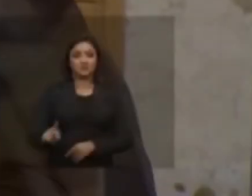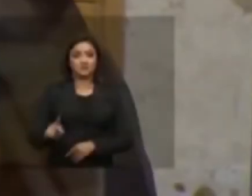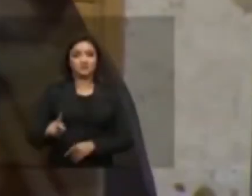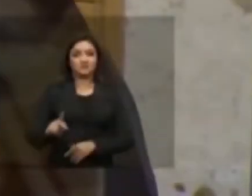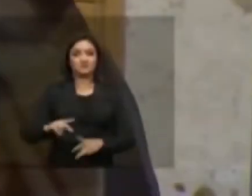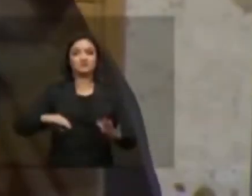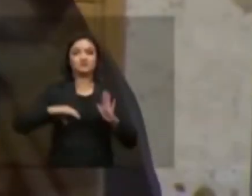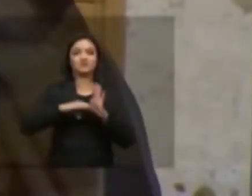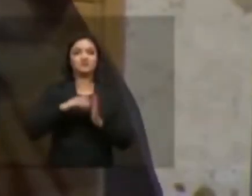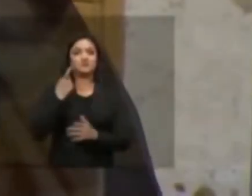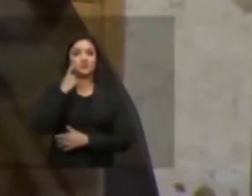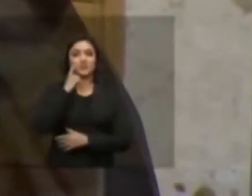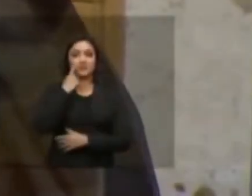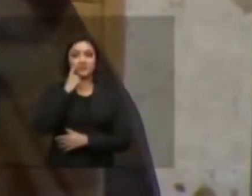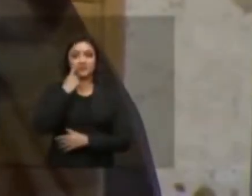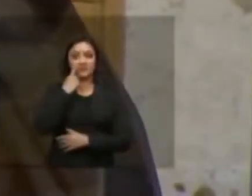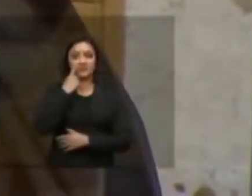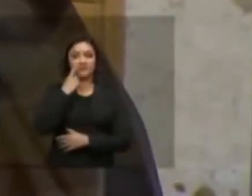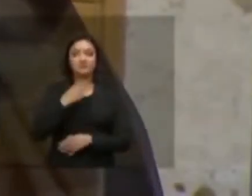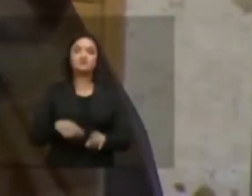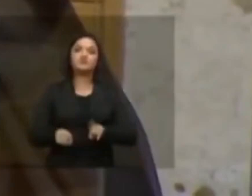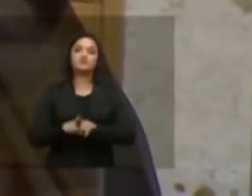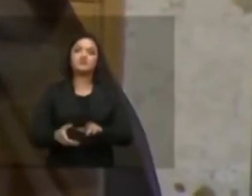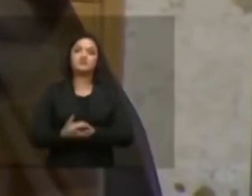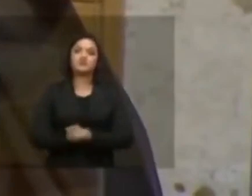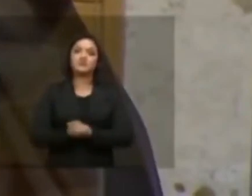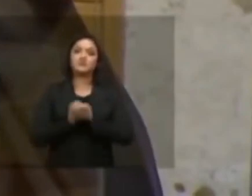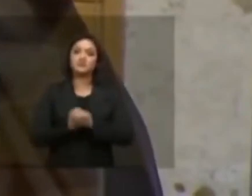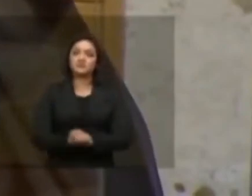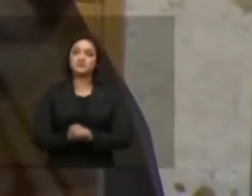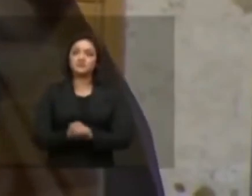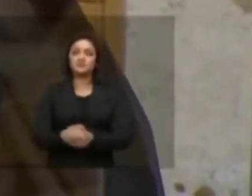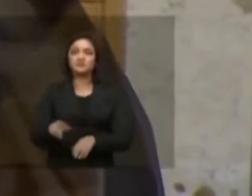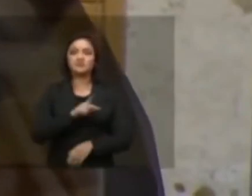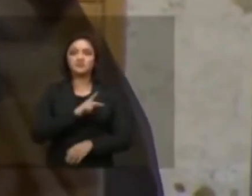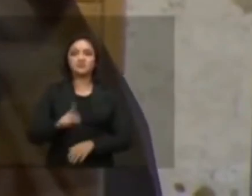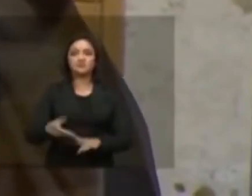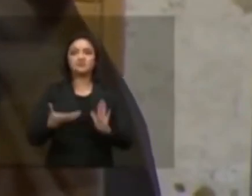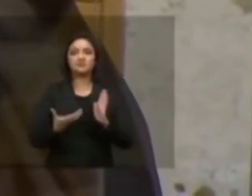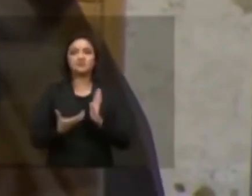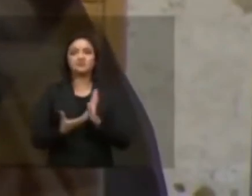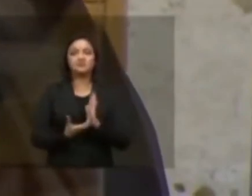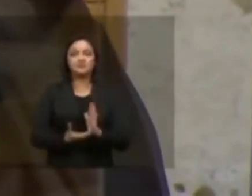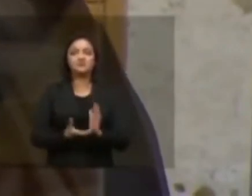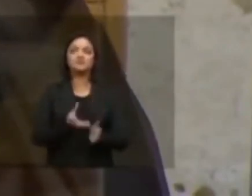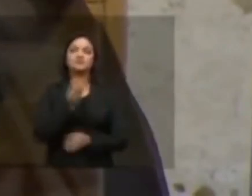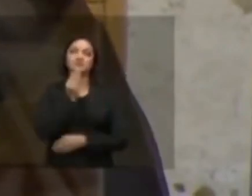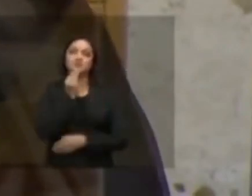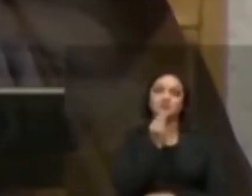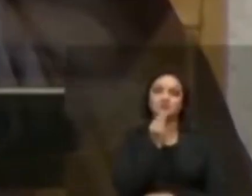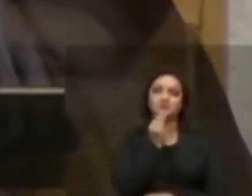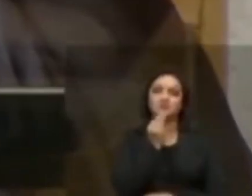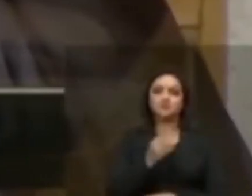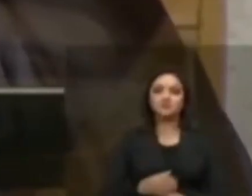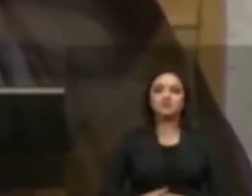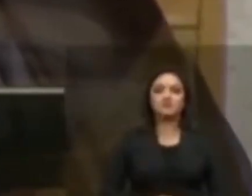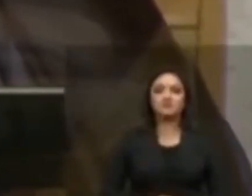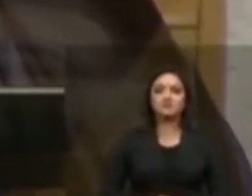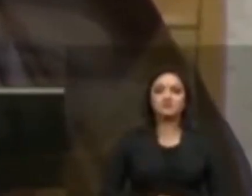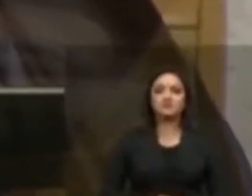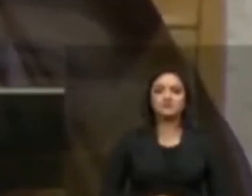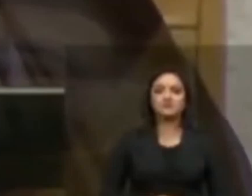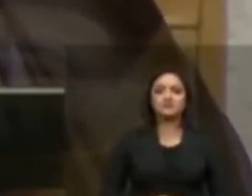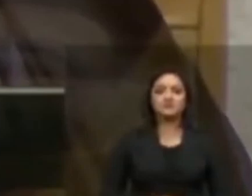argumentação. Então, a Procuradoria-Geral da República se manifestou para que permaneça tramitando junto ao Supremo Tribunal Federal